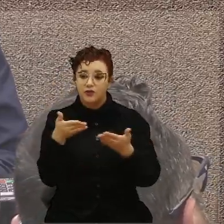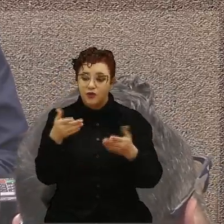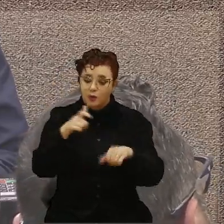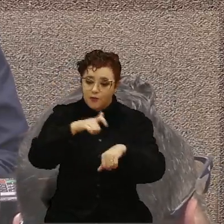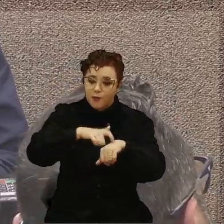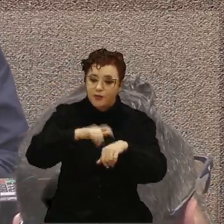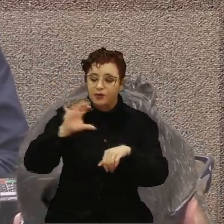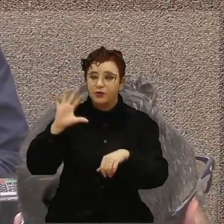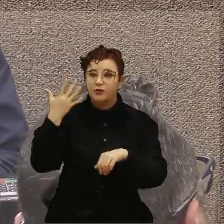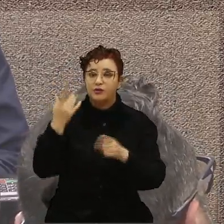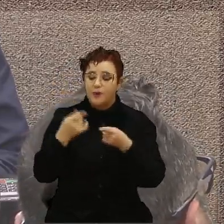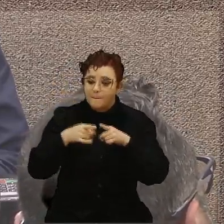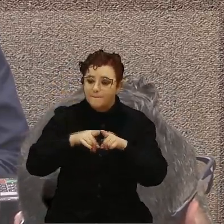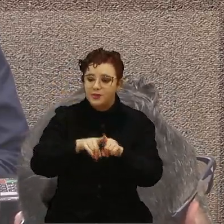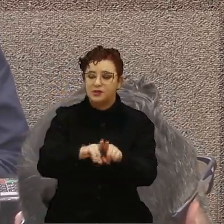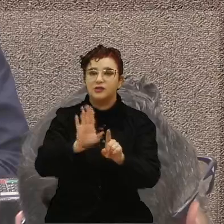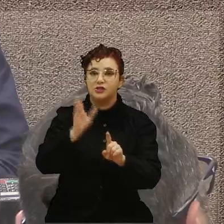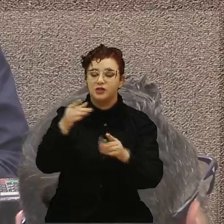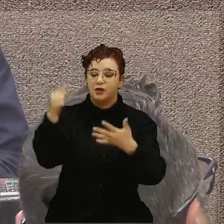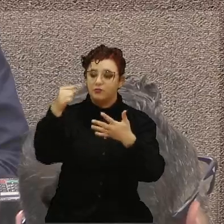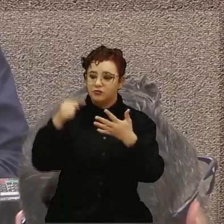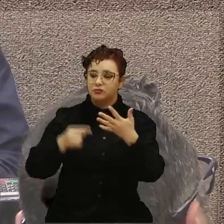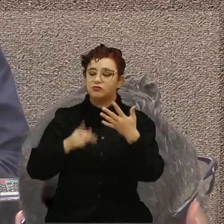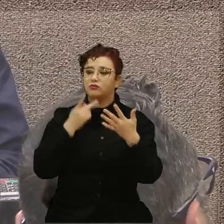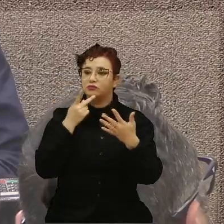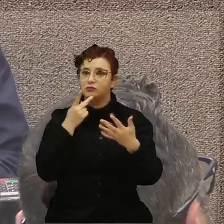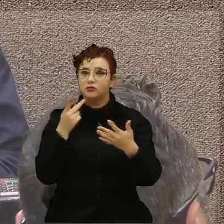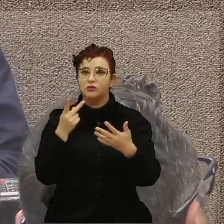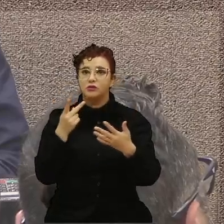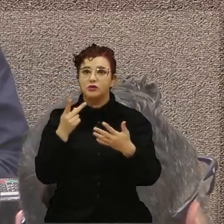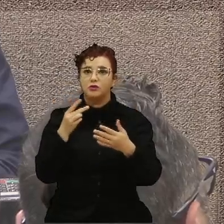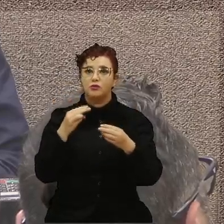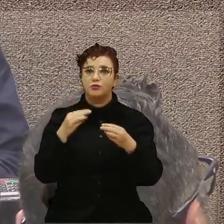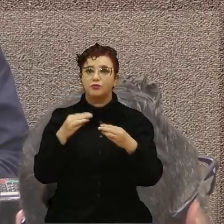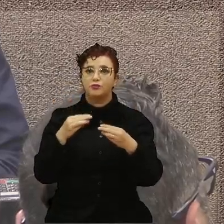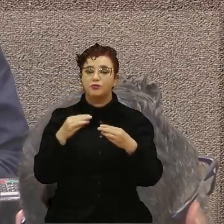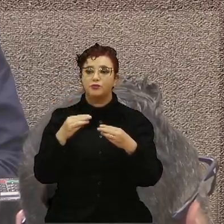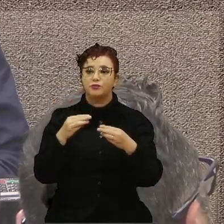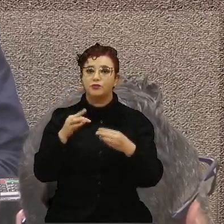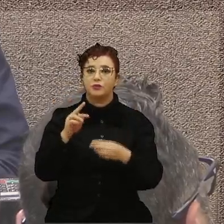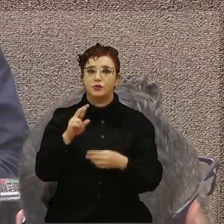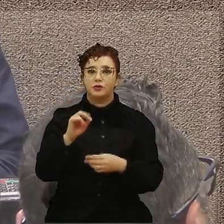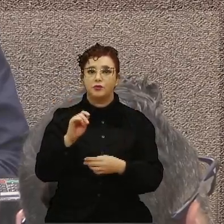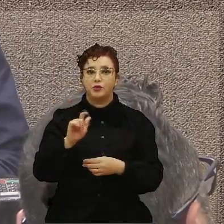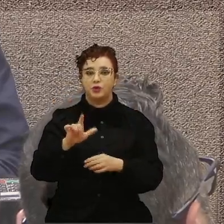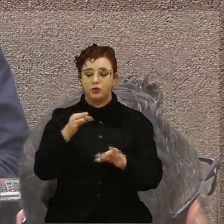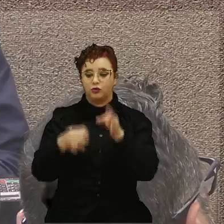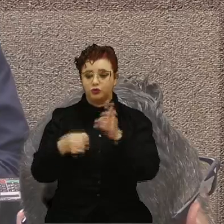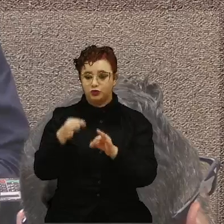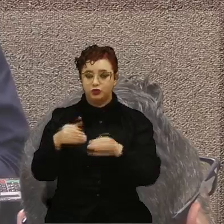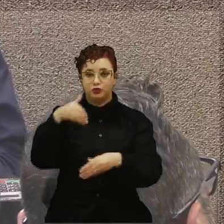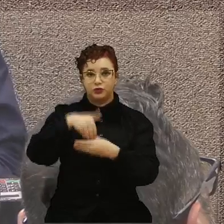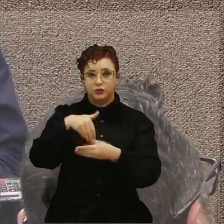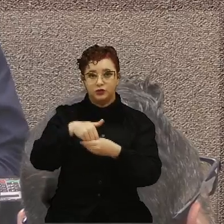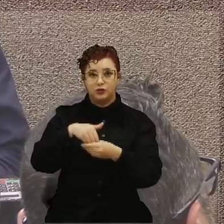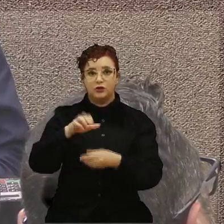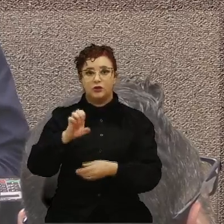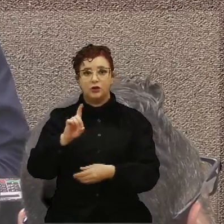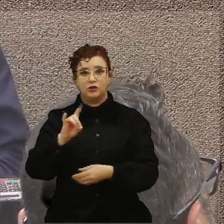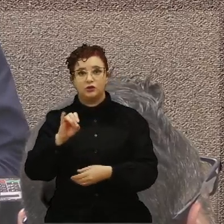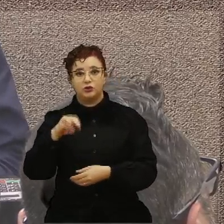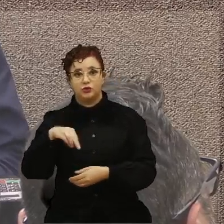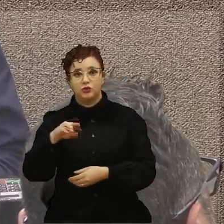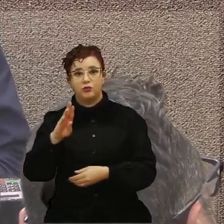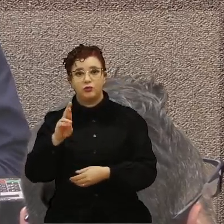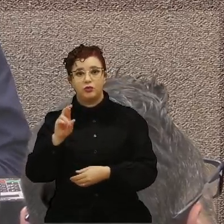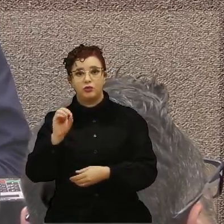aconteceu também em parceria, já foi citado, com o Tribunal de Justiça Eleitoral do Edson Borowski. Também